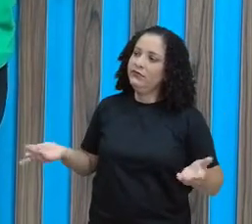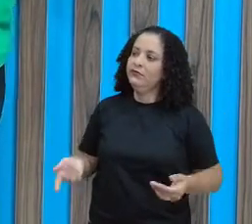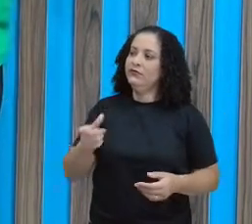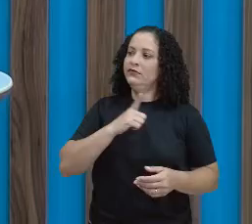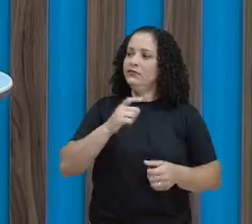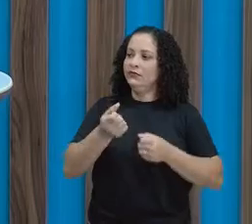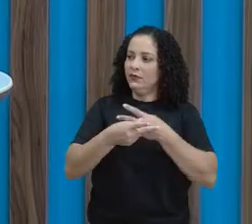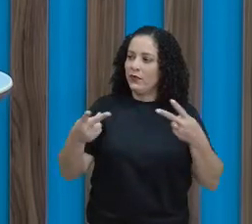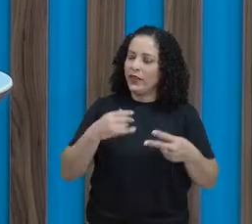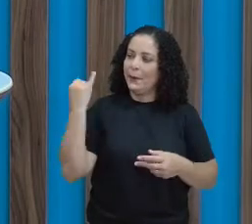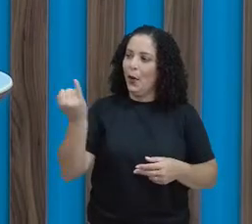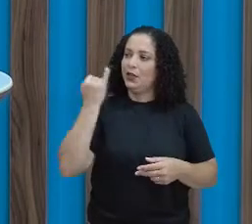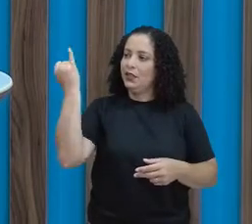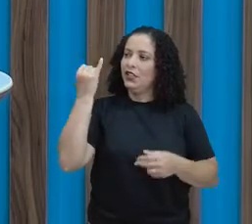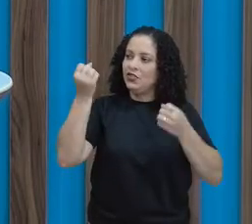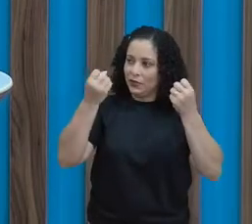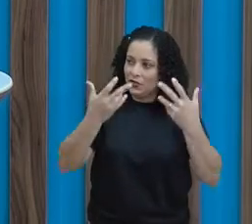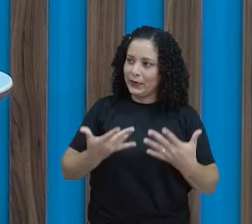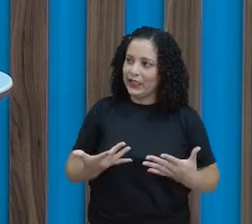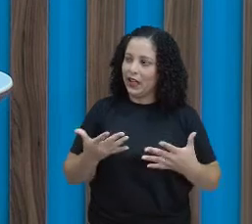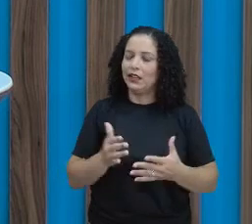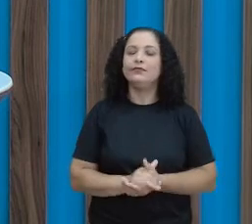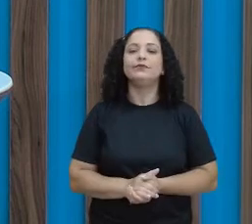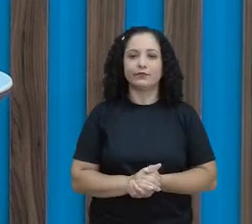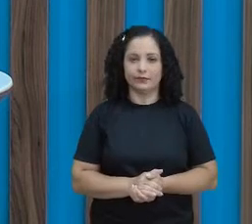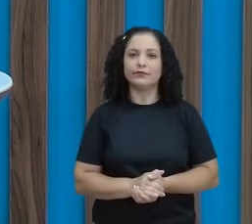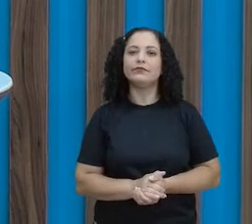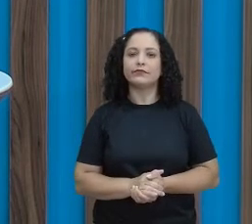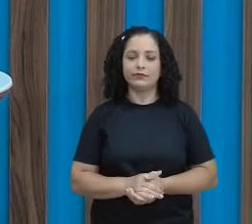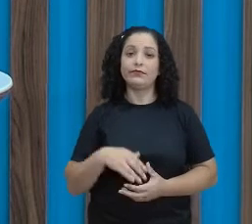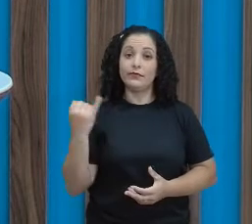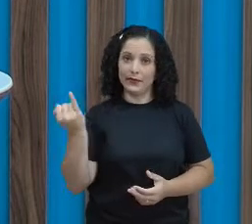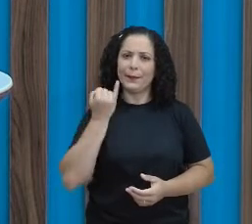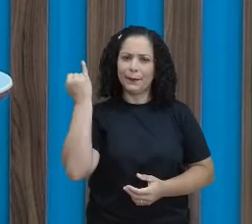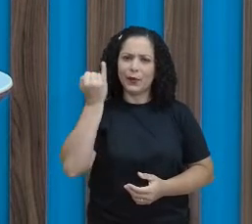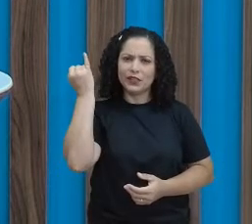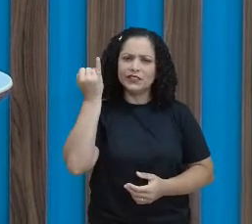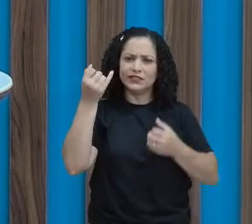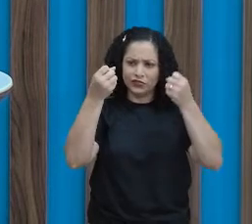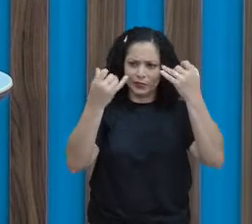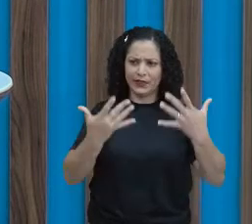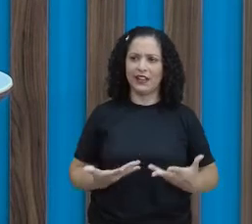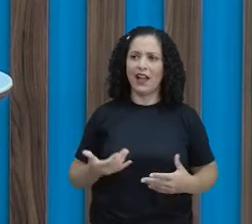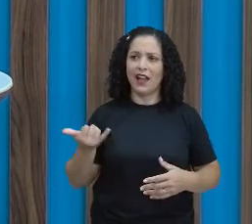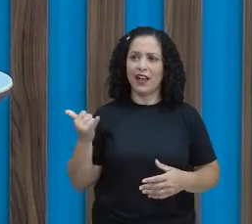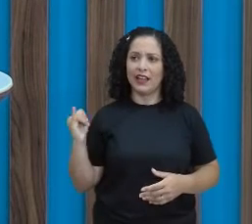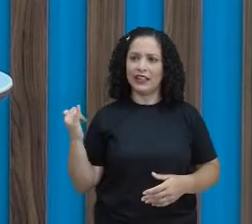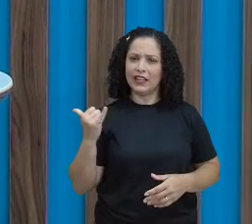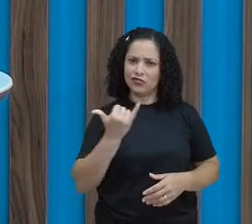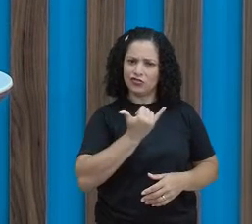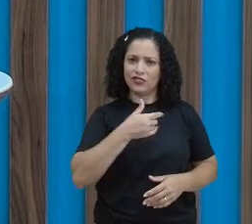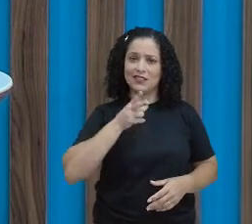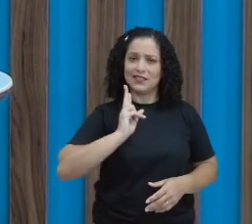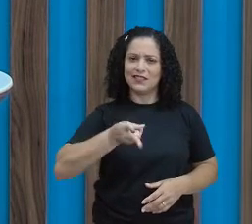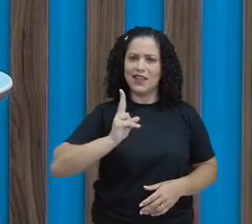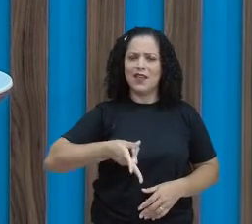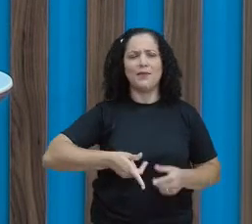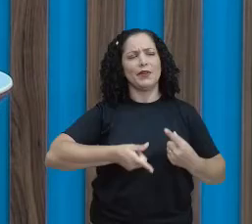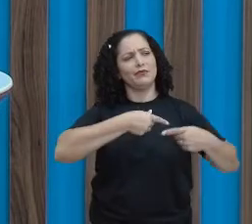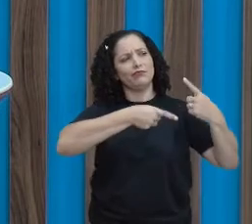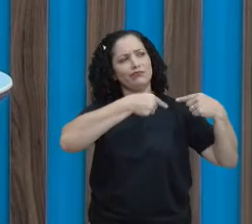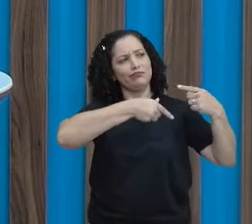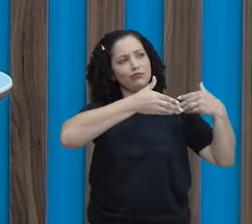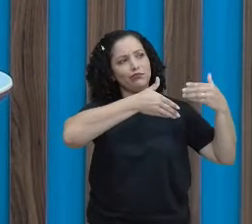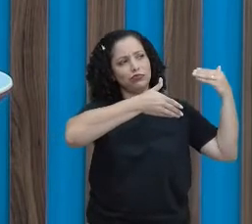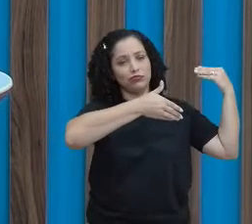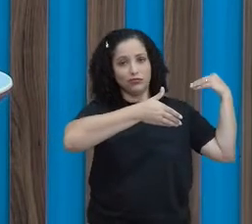coisa interessante para a gente. Eu acho que é interessante, Carol, a gente falar aqui que a energia, né? Ela sempre existiu. Que a energia